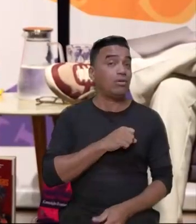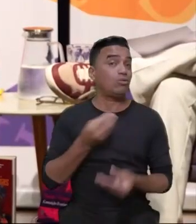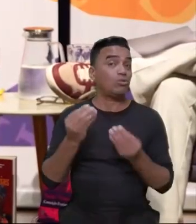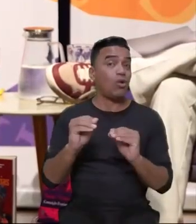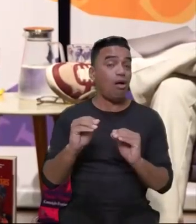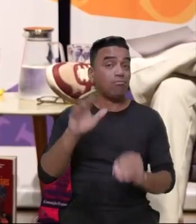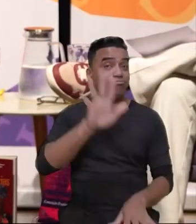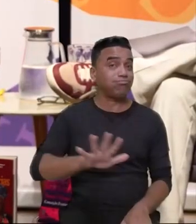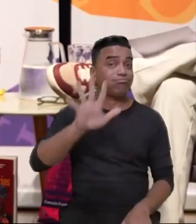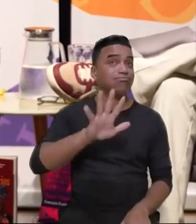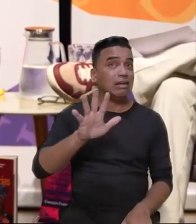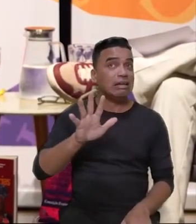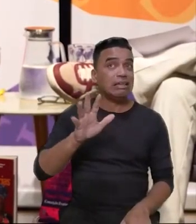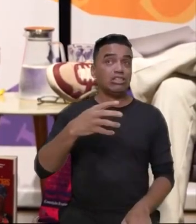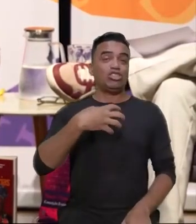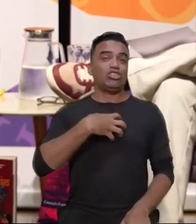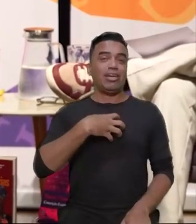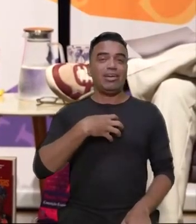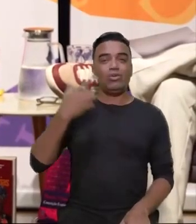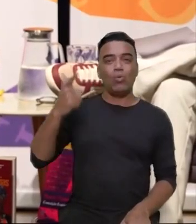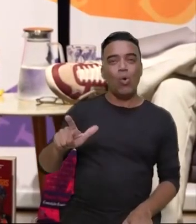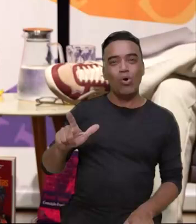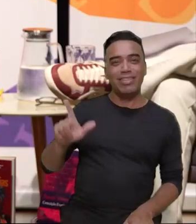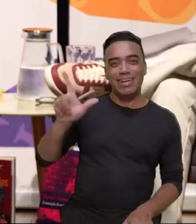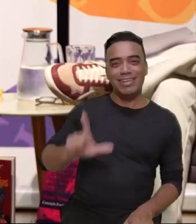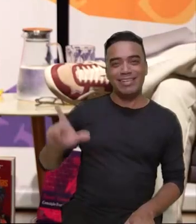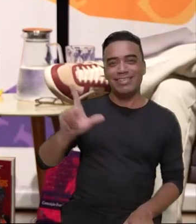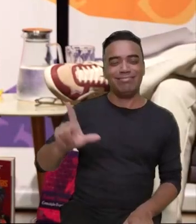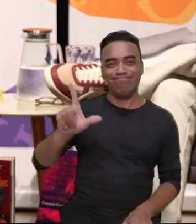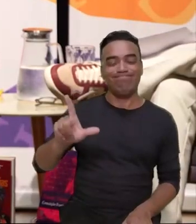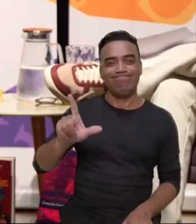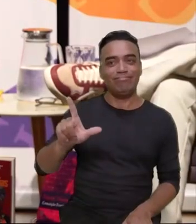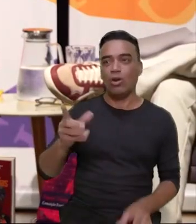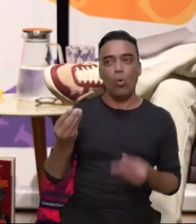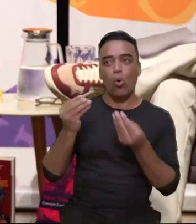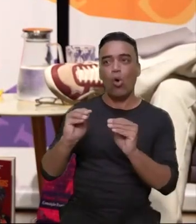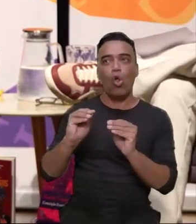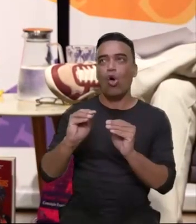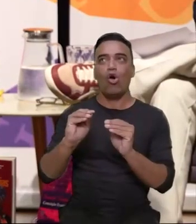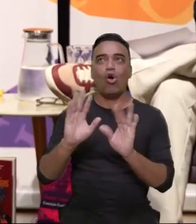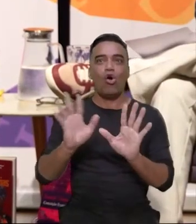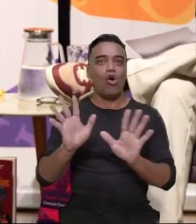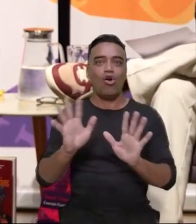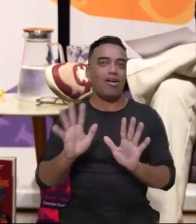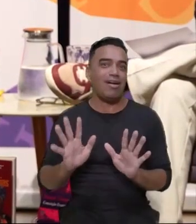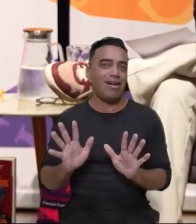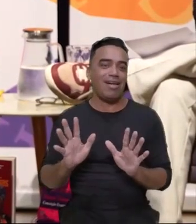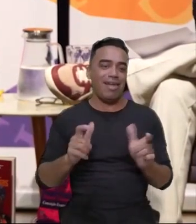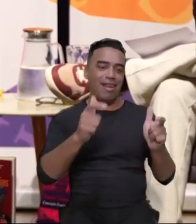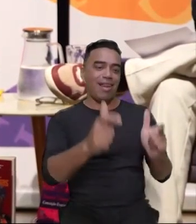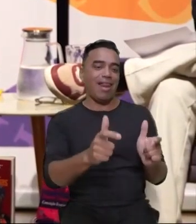de um modo geral, uma outra literatura não nos coloca